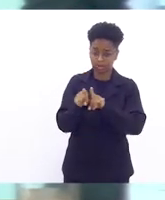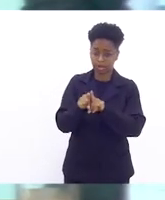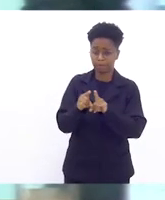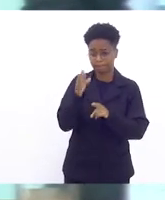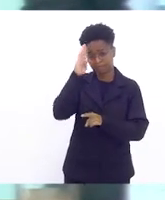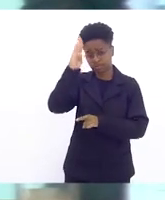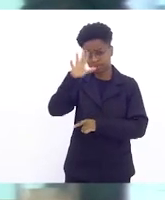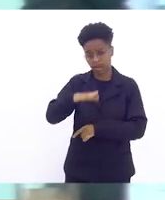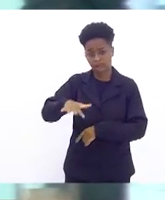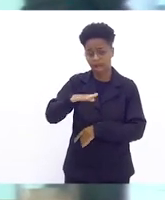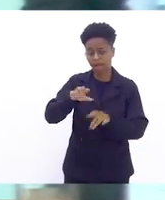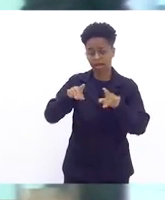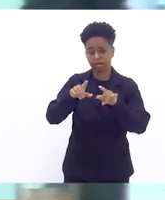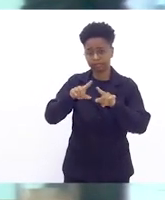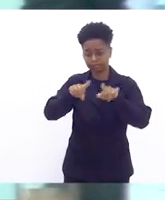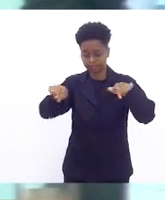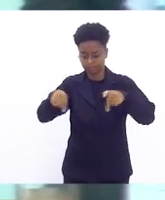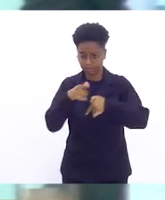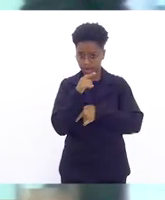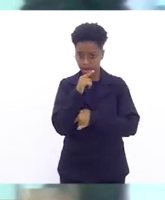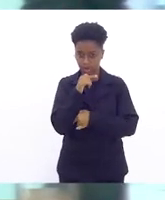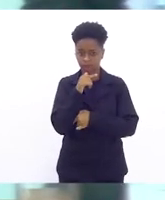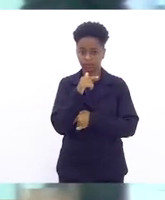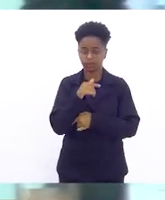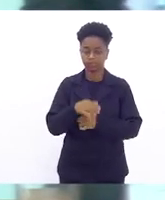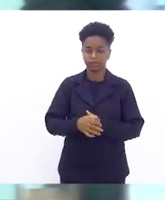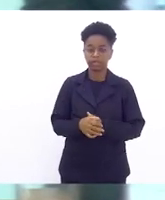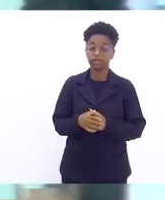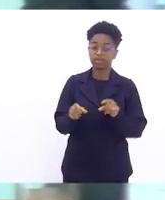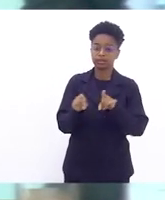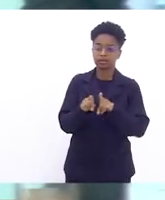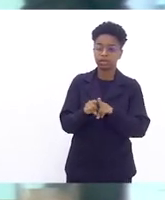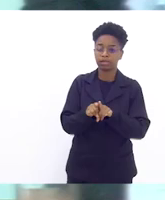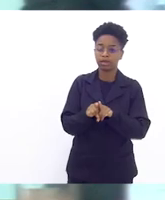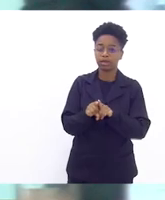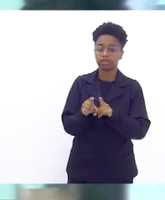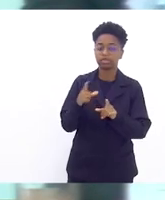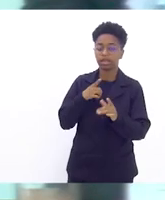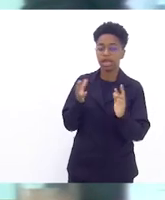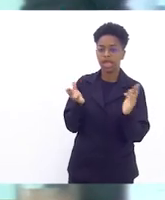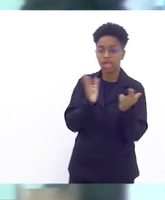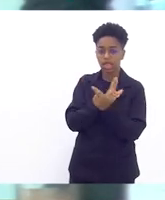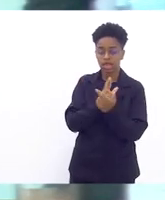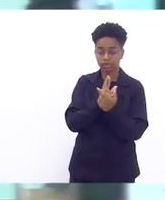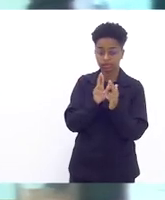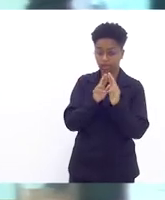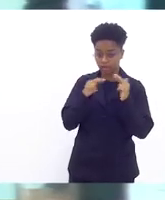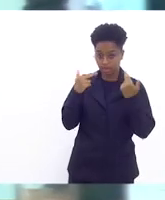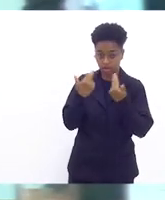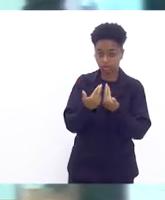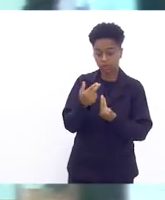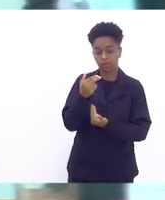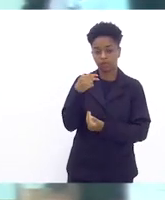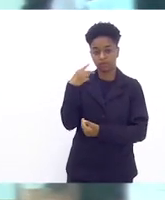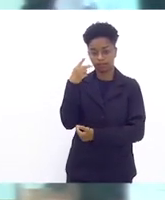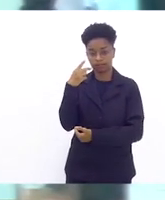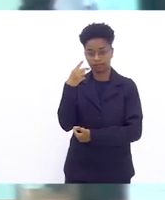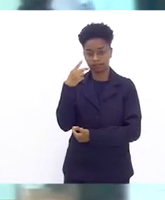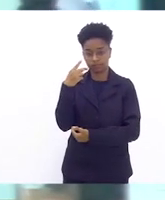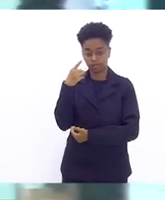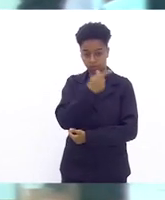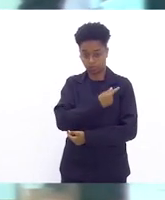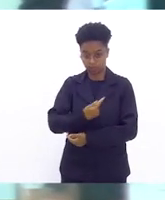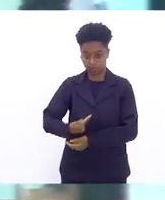lagonar a gente teve uma reunião se eu não me engano com o nosso vice-governador tem duas semanas e com prefeito de Niterói